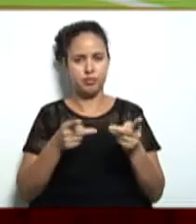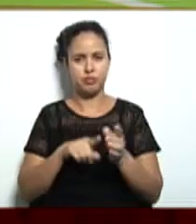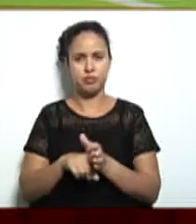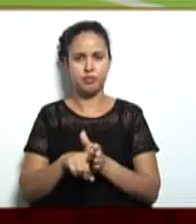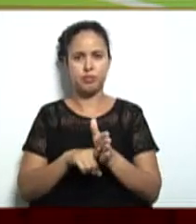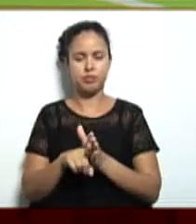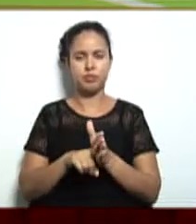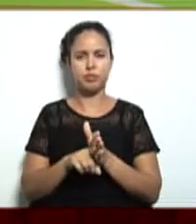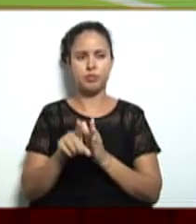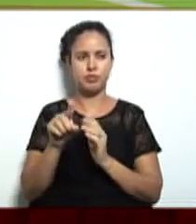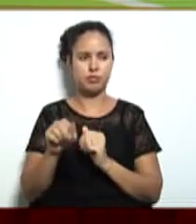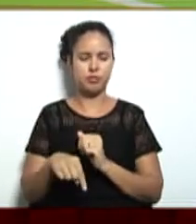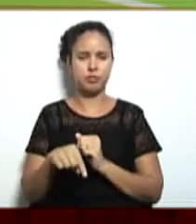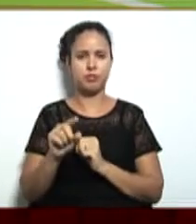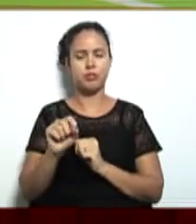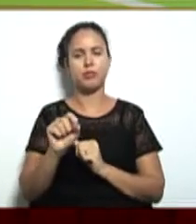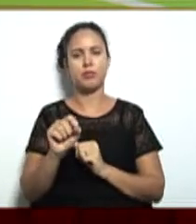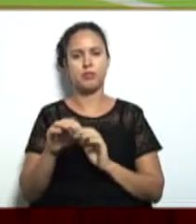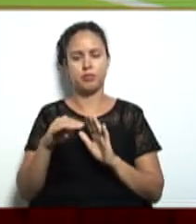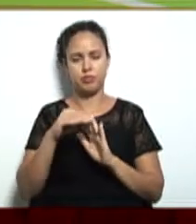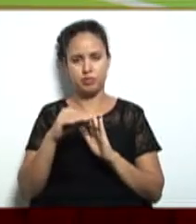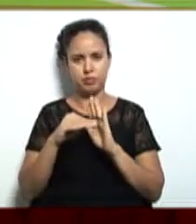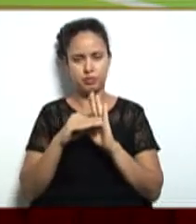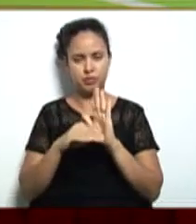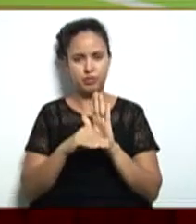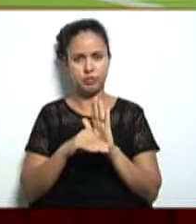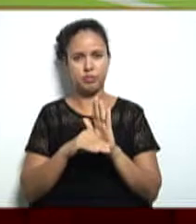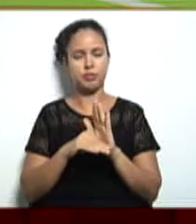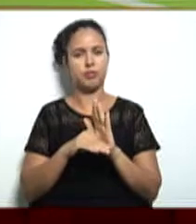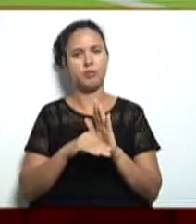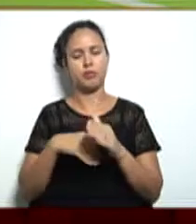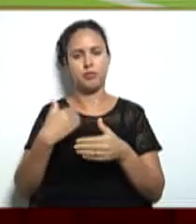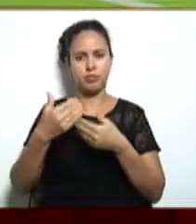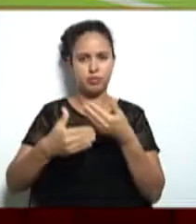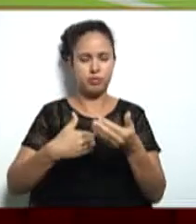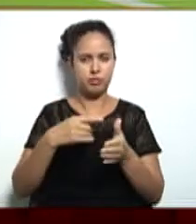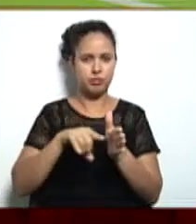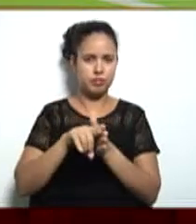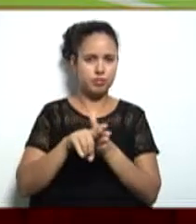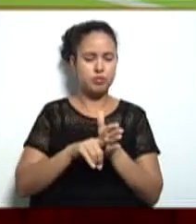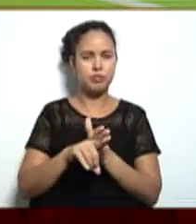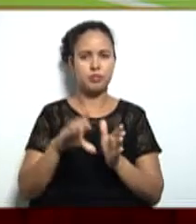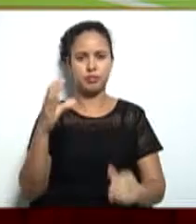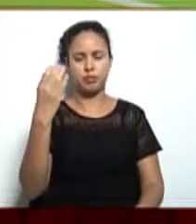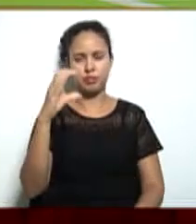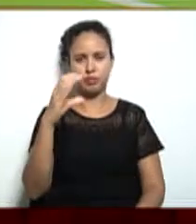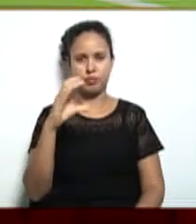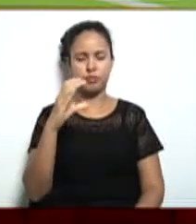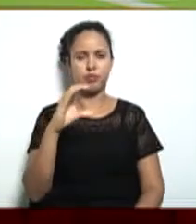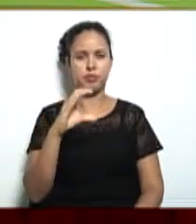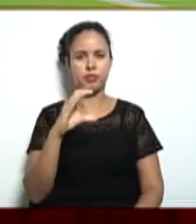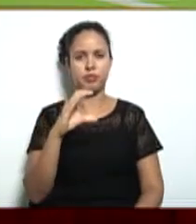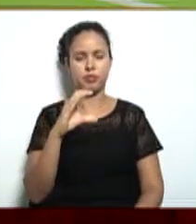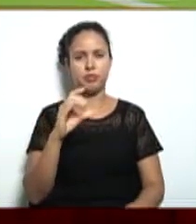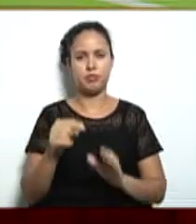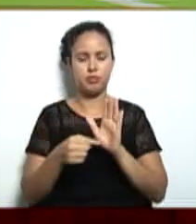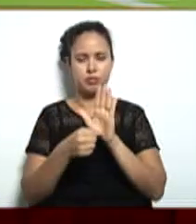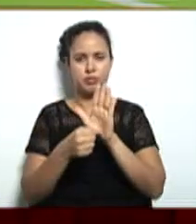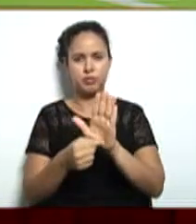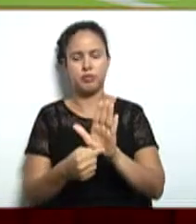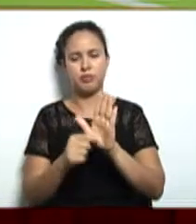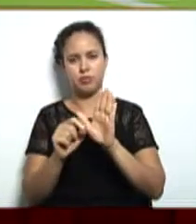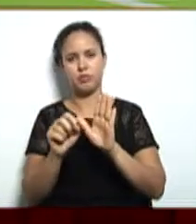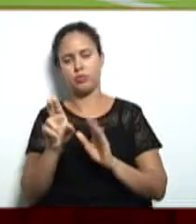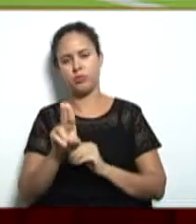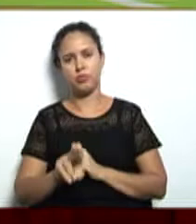vendo, ele é um elemento em que você desenvolve uma pesquisa científica. No caso apresentado foi sobre o